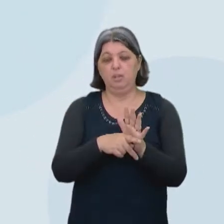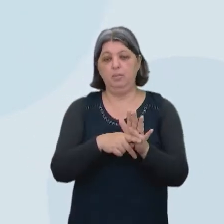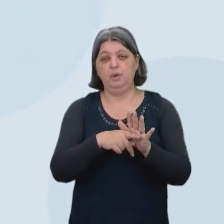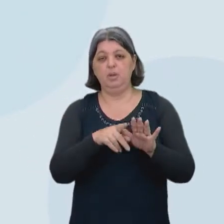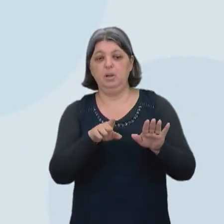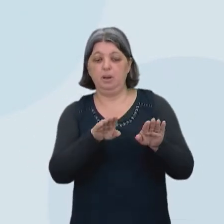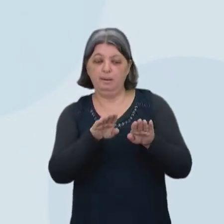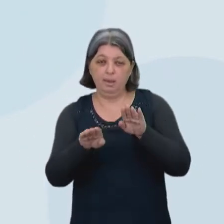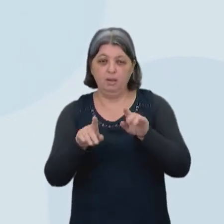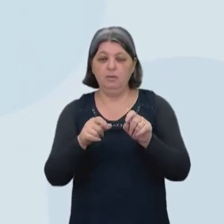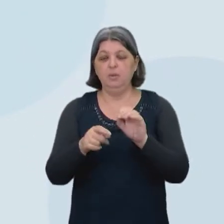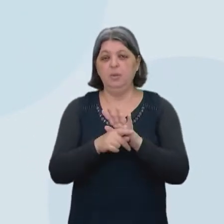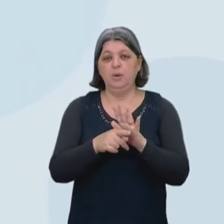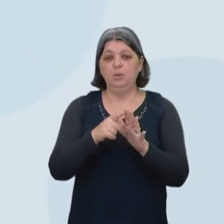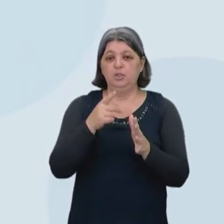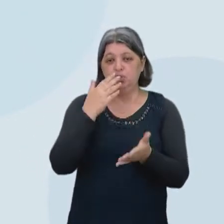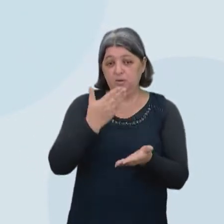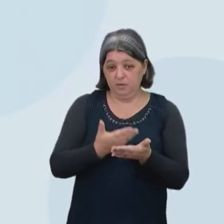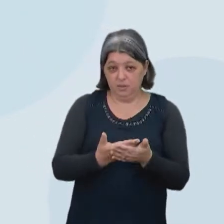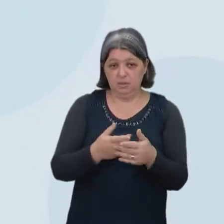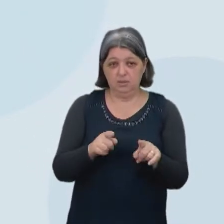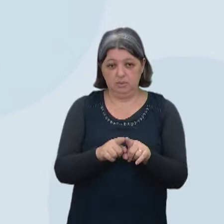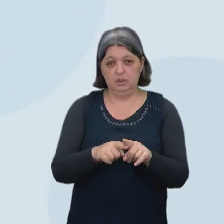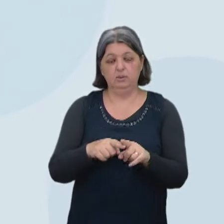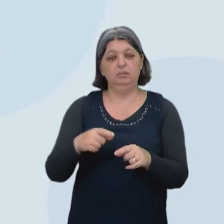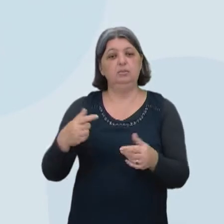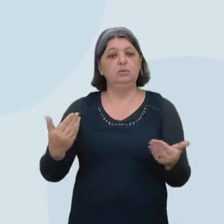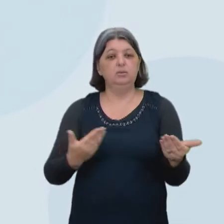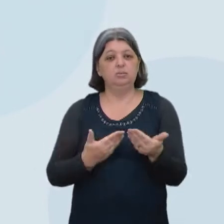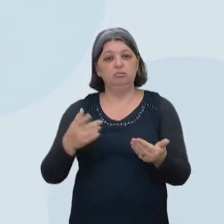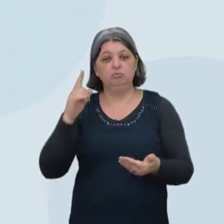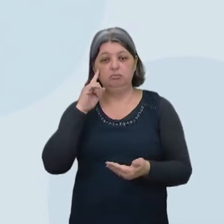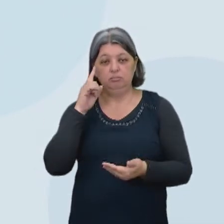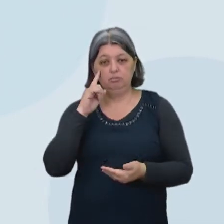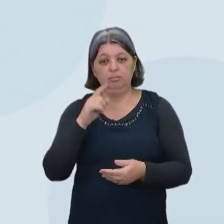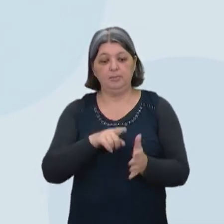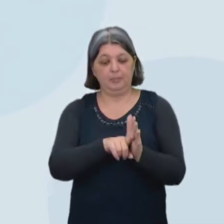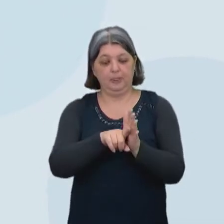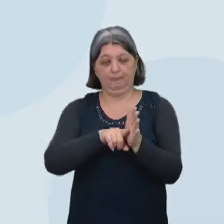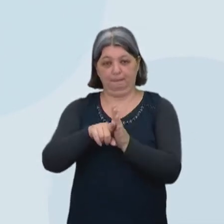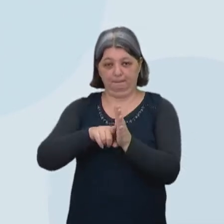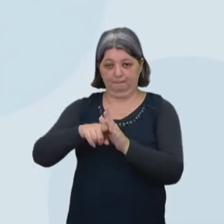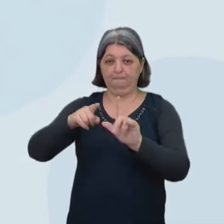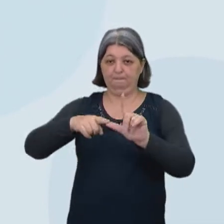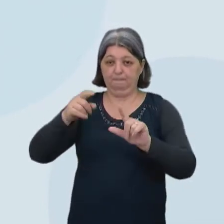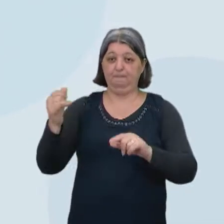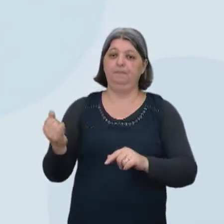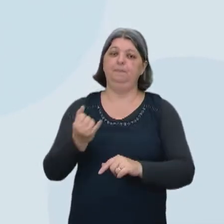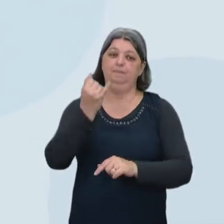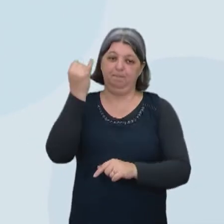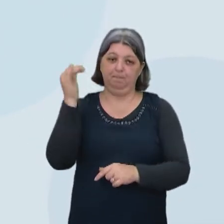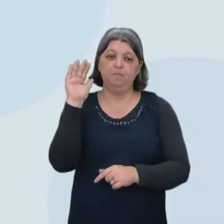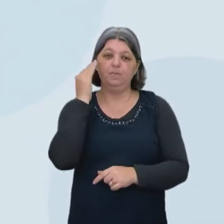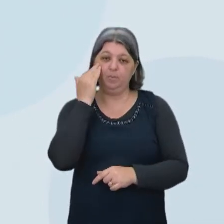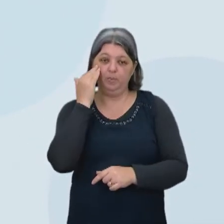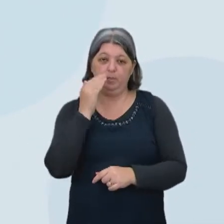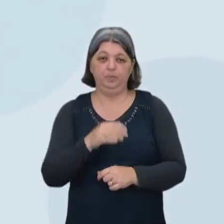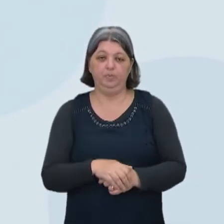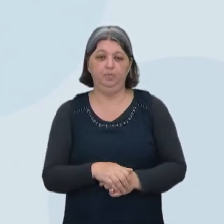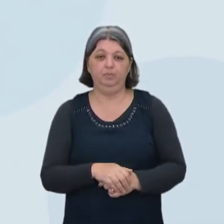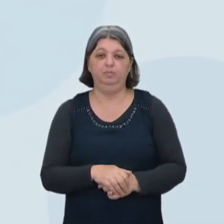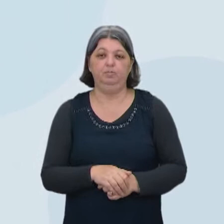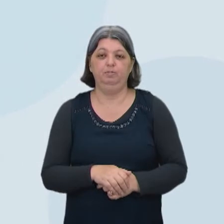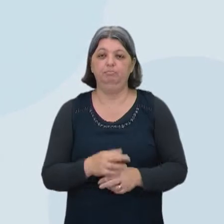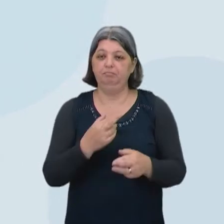pesquisa estatística. Nos dias atuais, as pesquisas estatísticas são muito importantes para a compreensão de